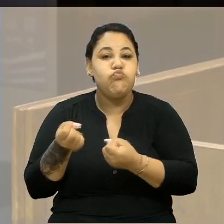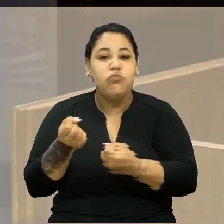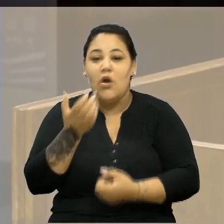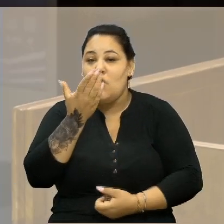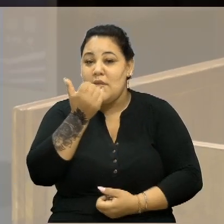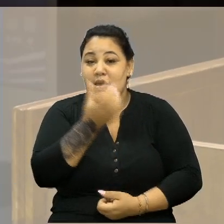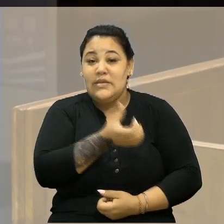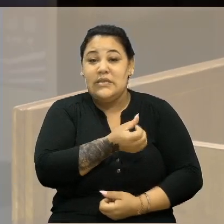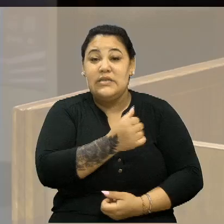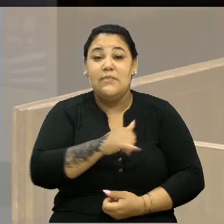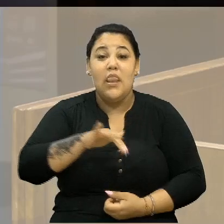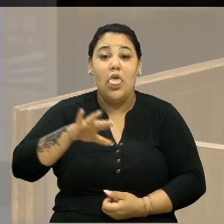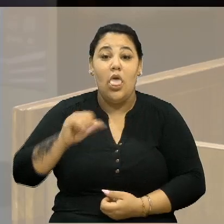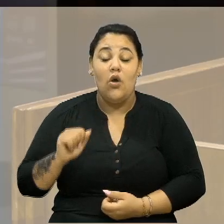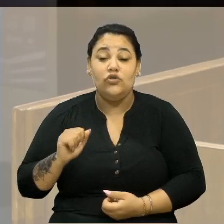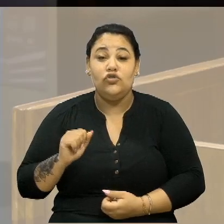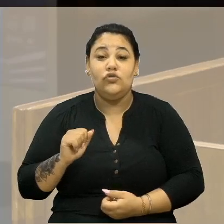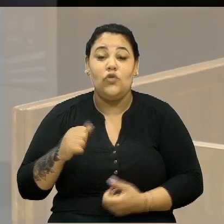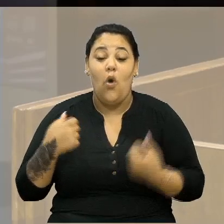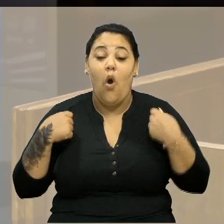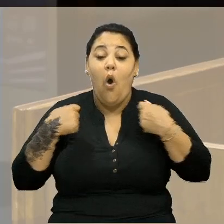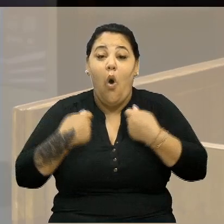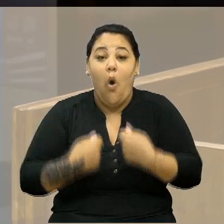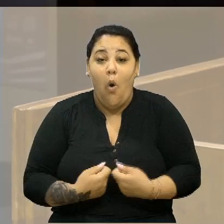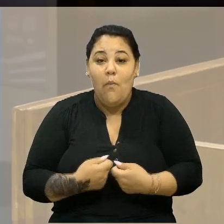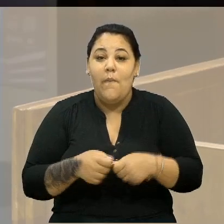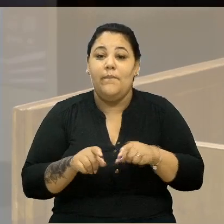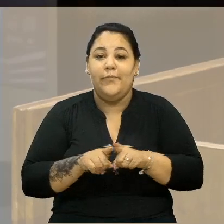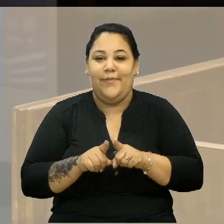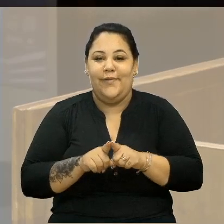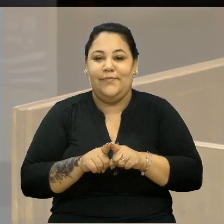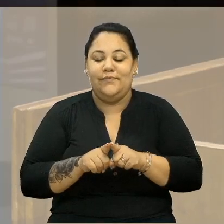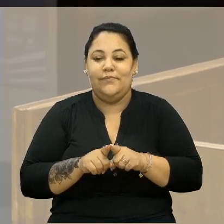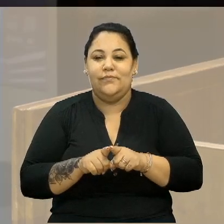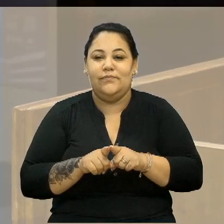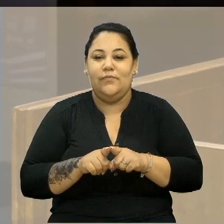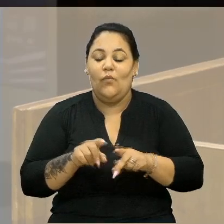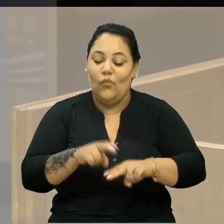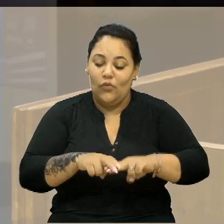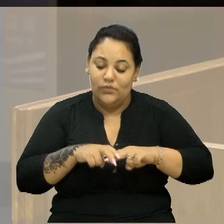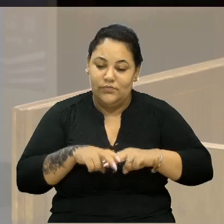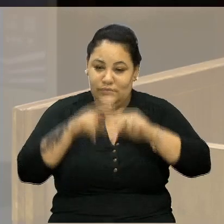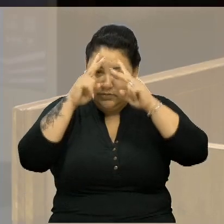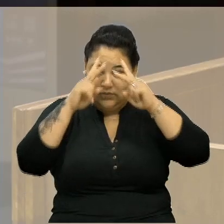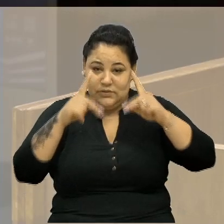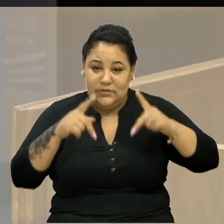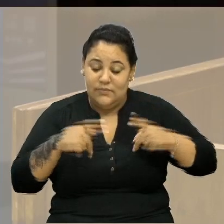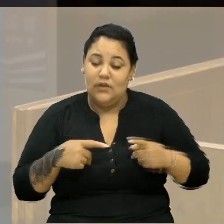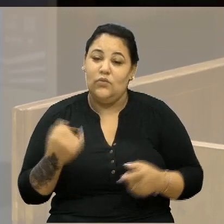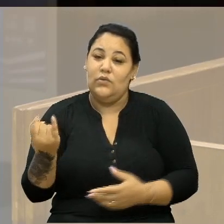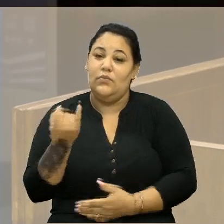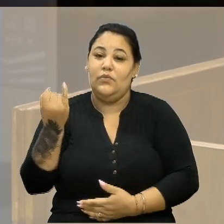de roupas. Com tudo isso, é este enorme reconhecimento